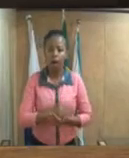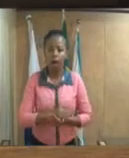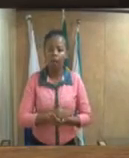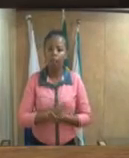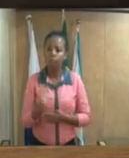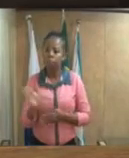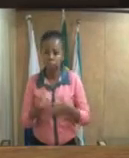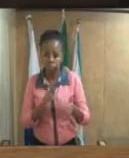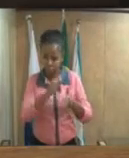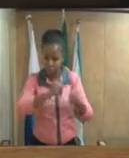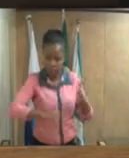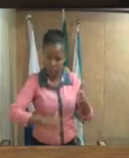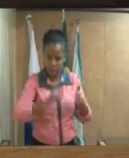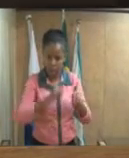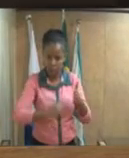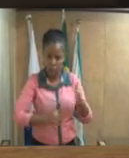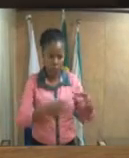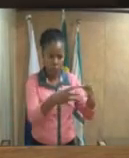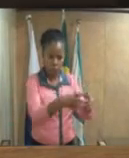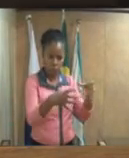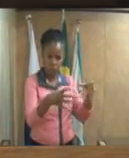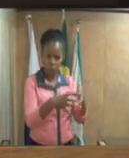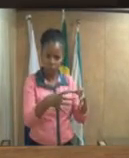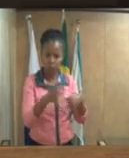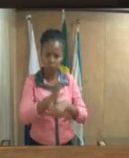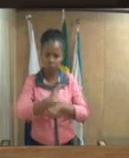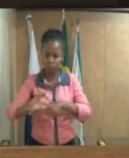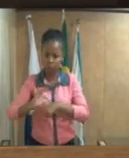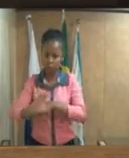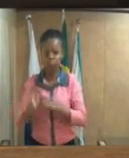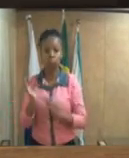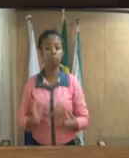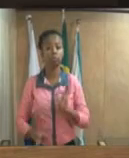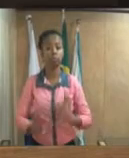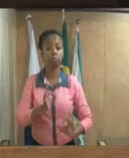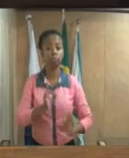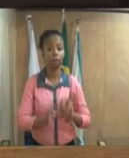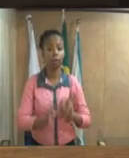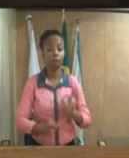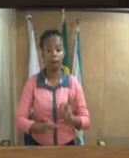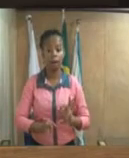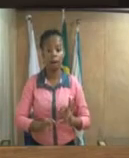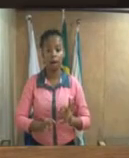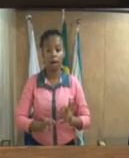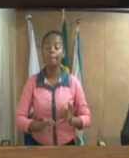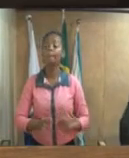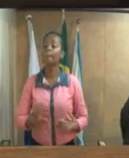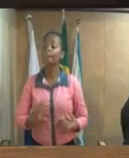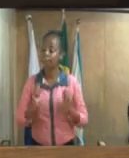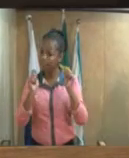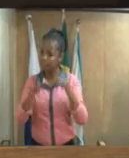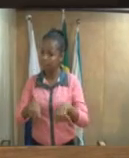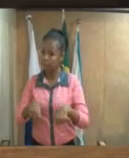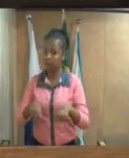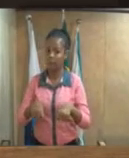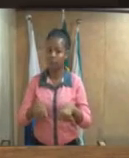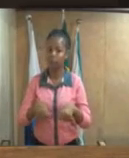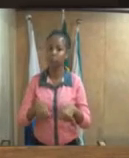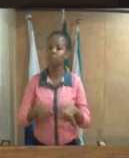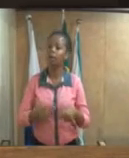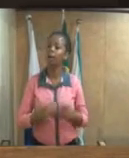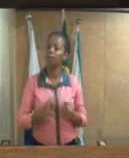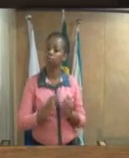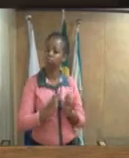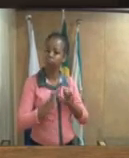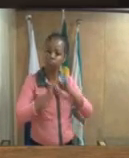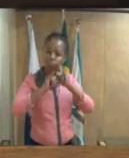encaminhar o pedido para a Comissão de Constituição e Justiça, para que aí então, Vossa Excelência, publicar e,